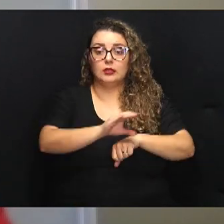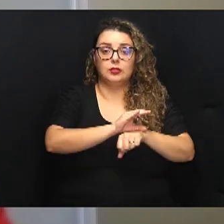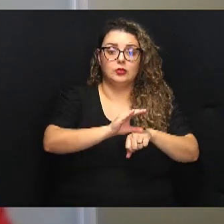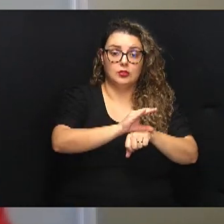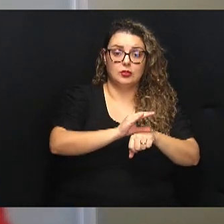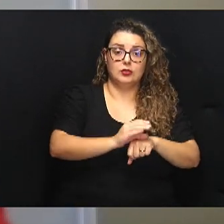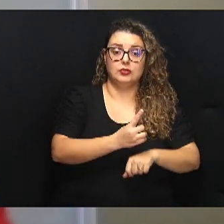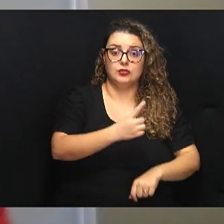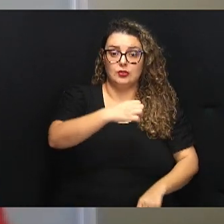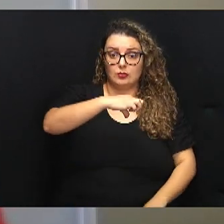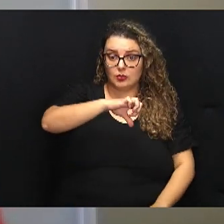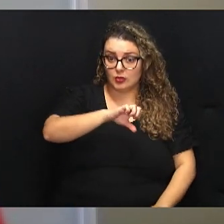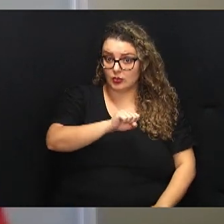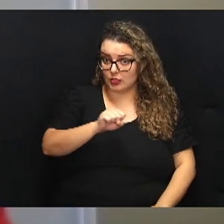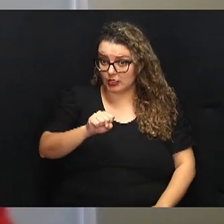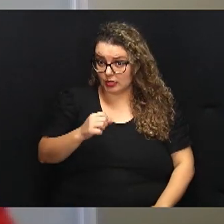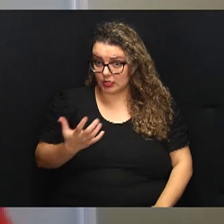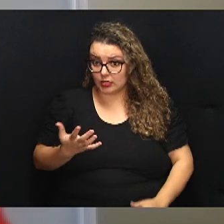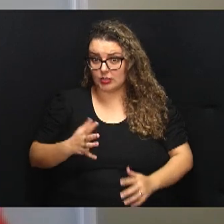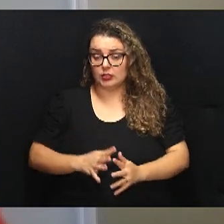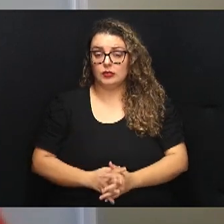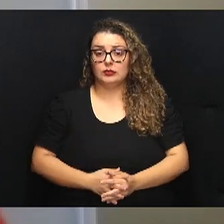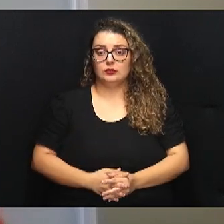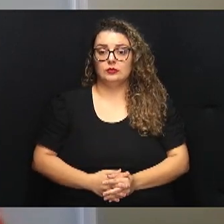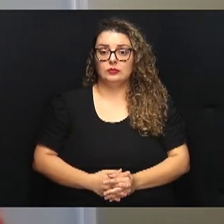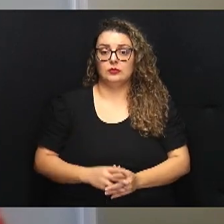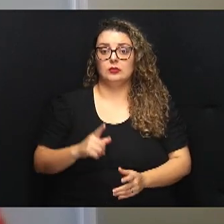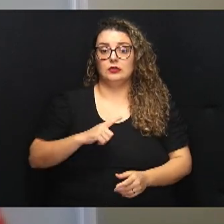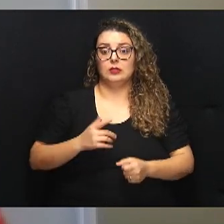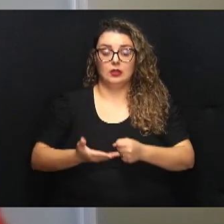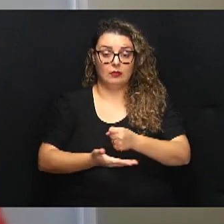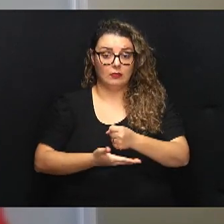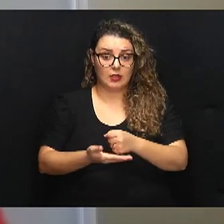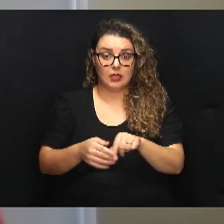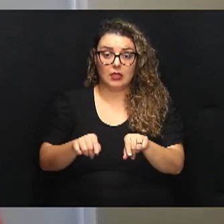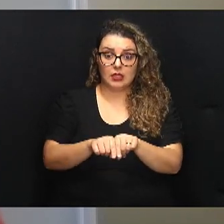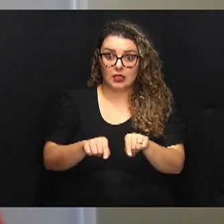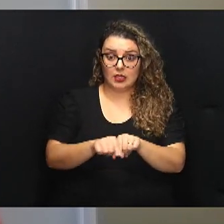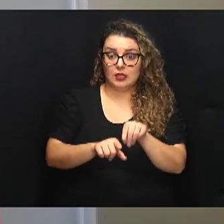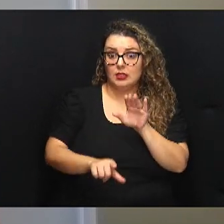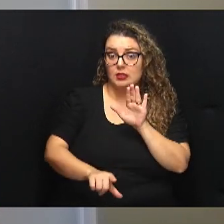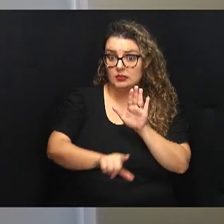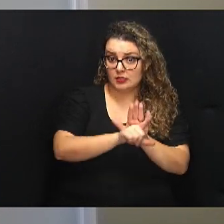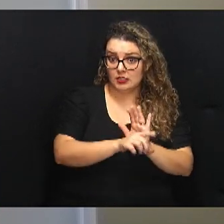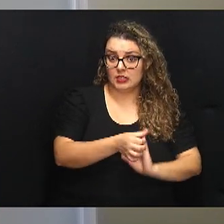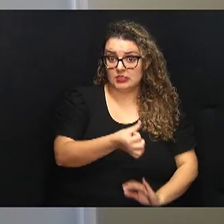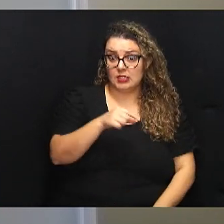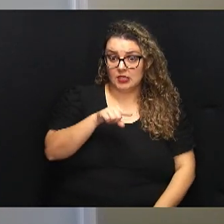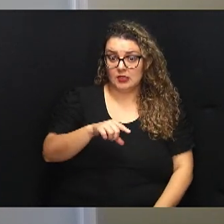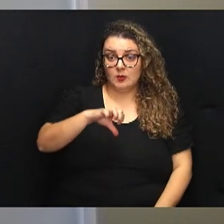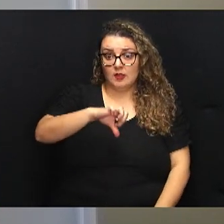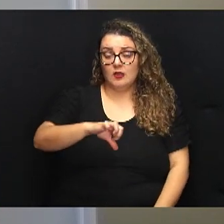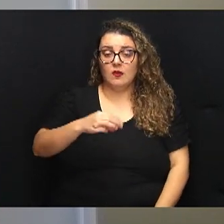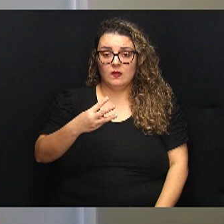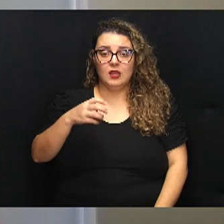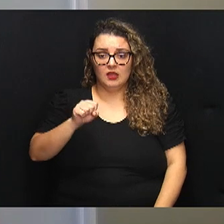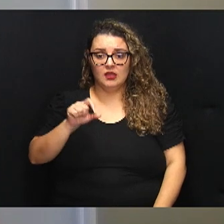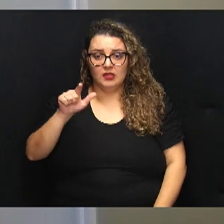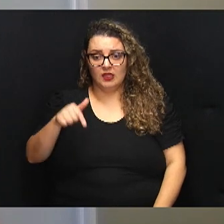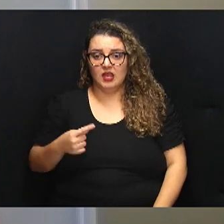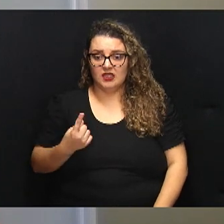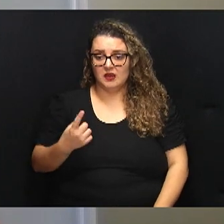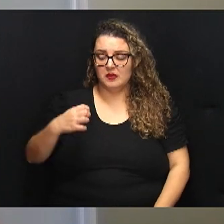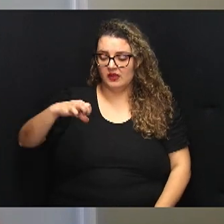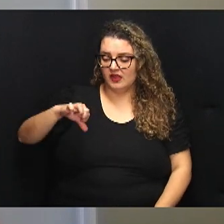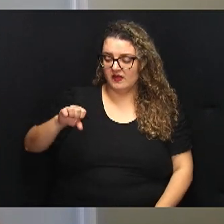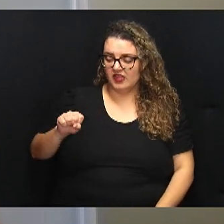de 1988, tem como um dos seus pilares também a Lei 6.938 de